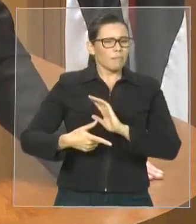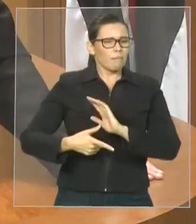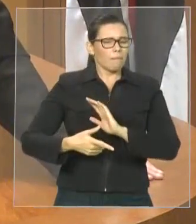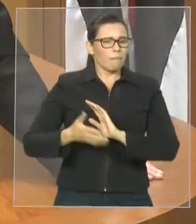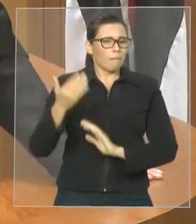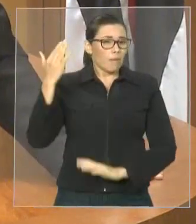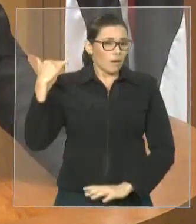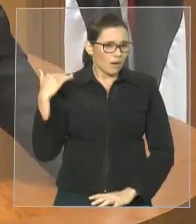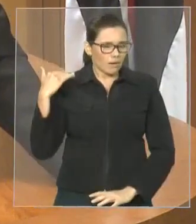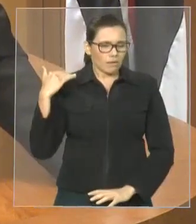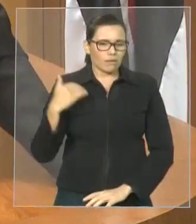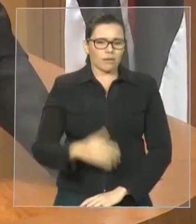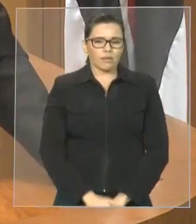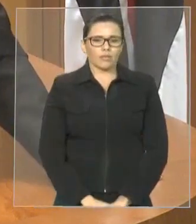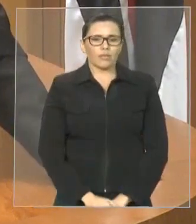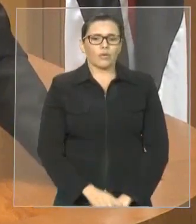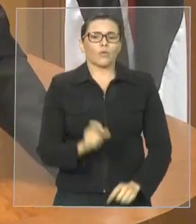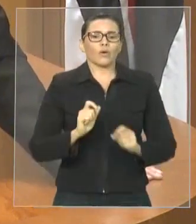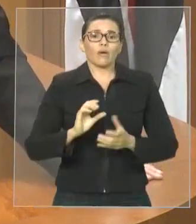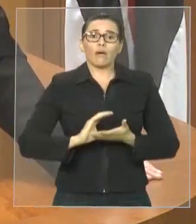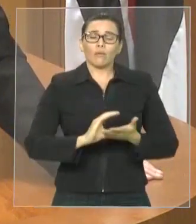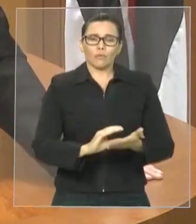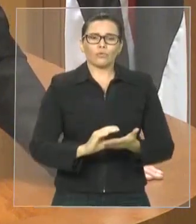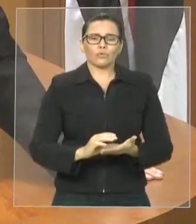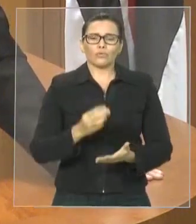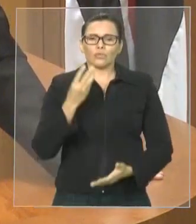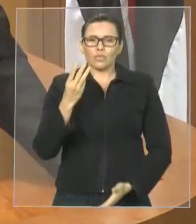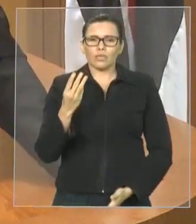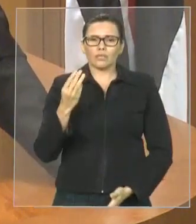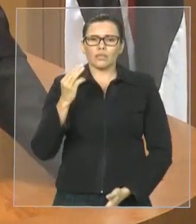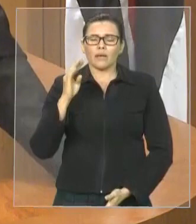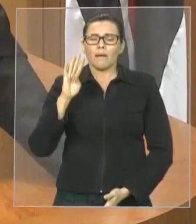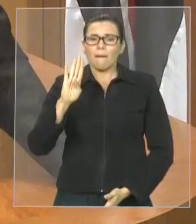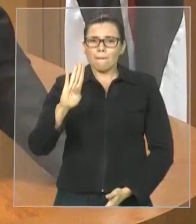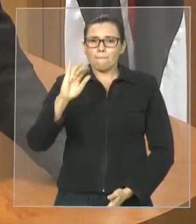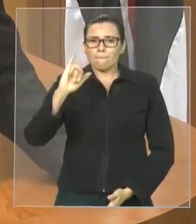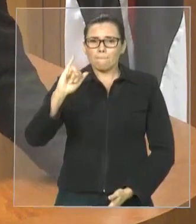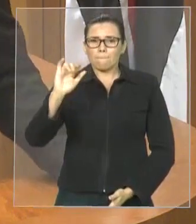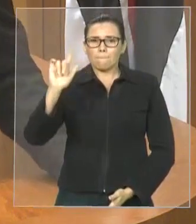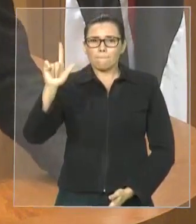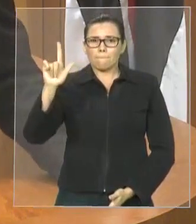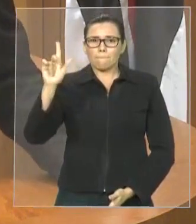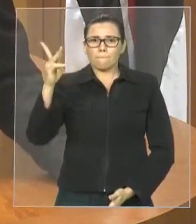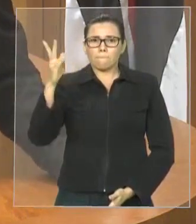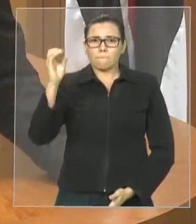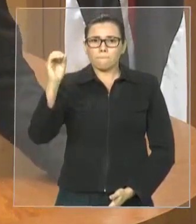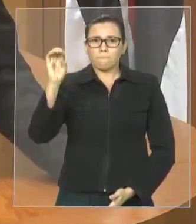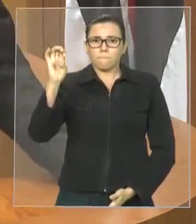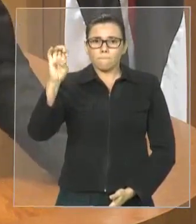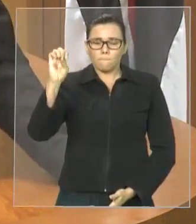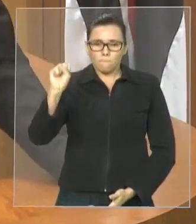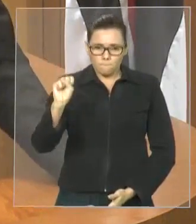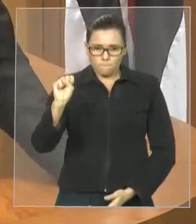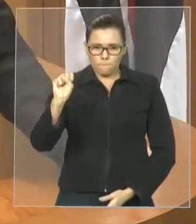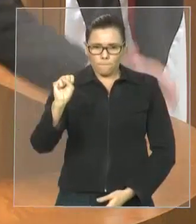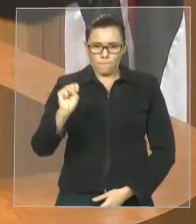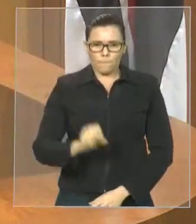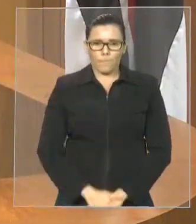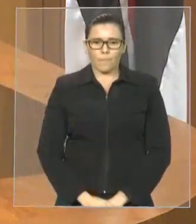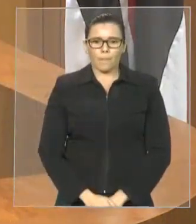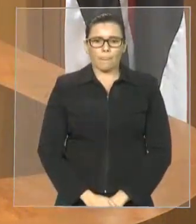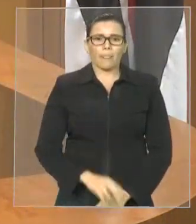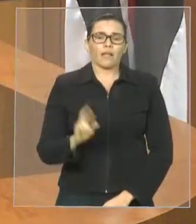3 bilhões de reais. E sabe por que eu estou dando um exemplo de Salvador? Porque lá o governador é contra ele.